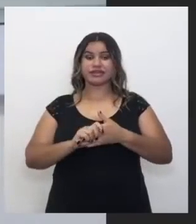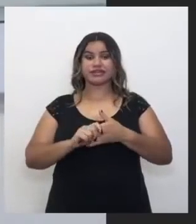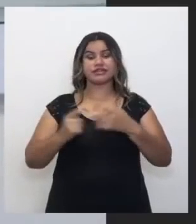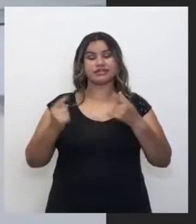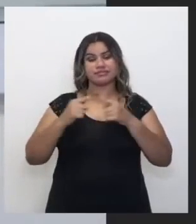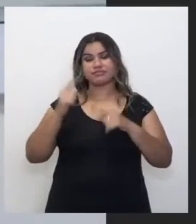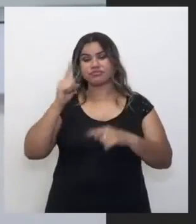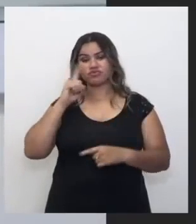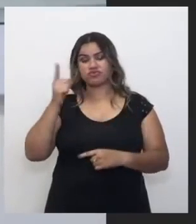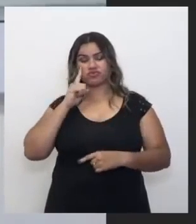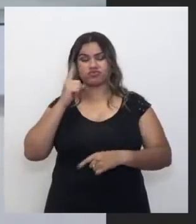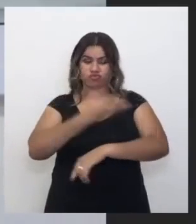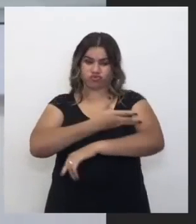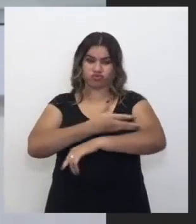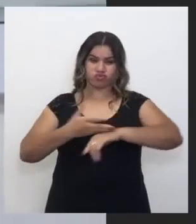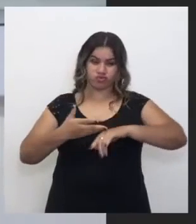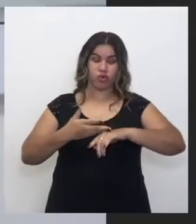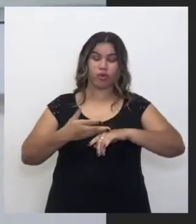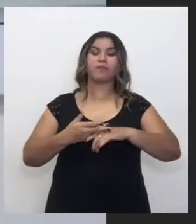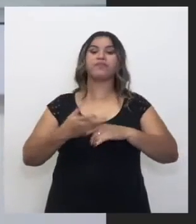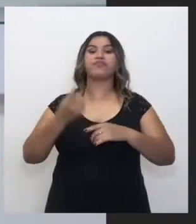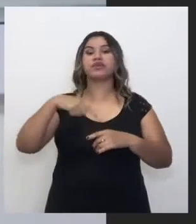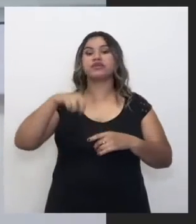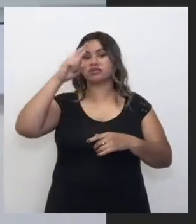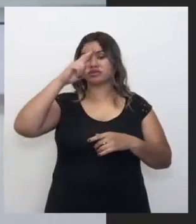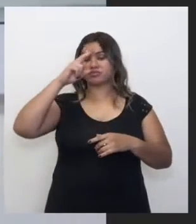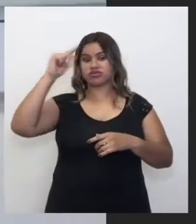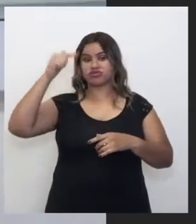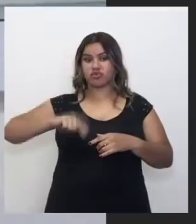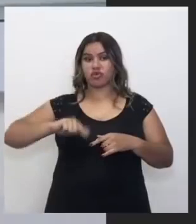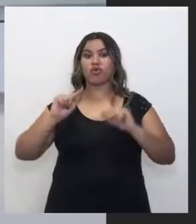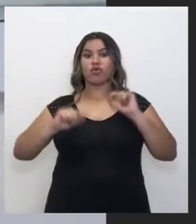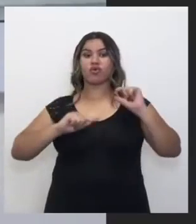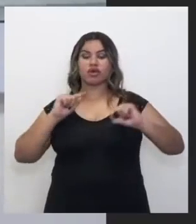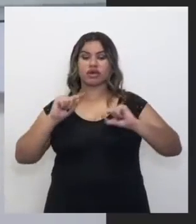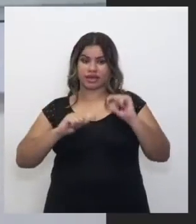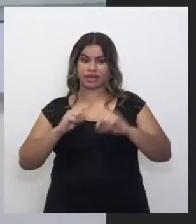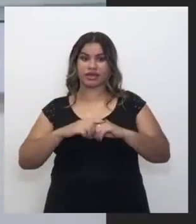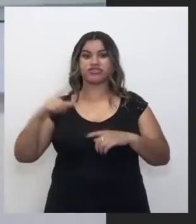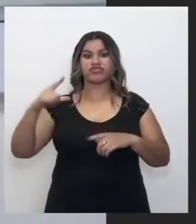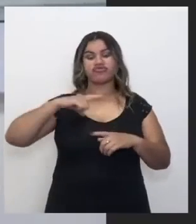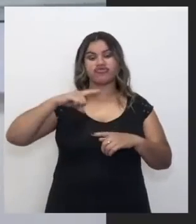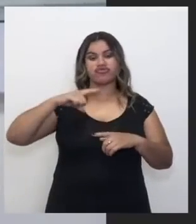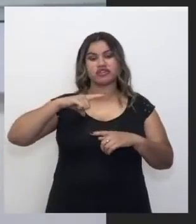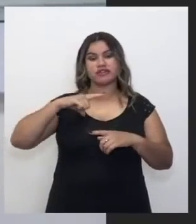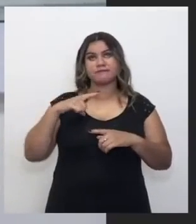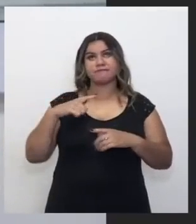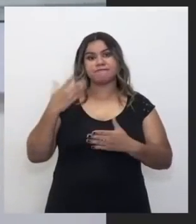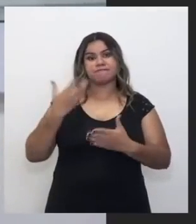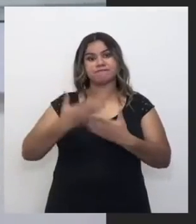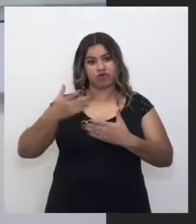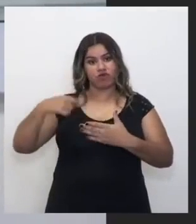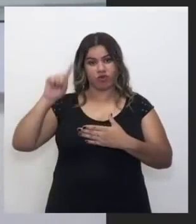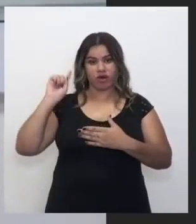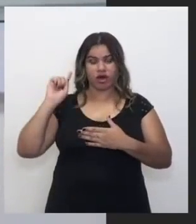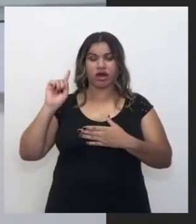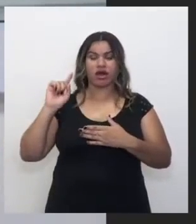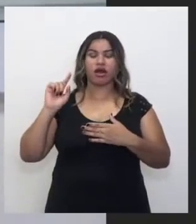cotidiano, né. Então, só para a gente relembrar um pouquinho melhor, a gente tinha trazido na aula anterior um